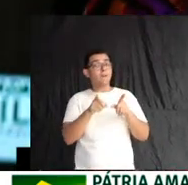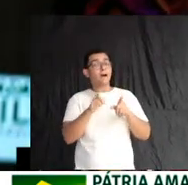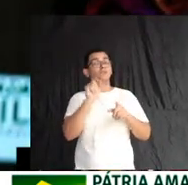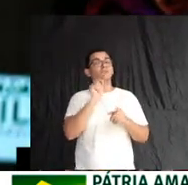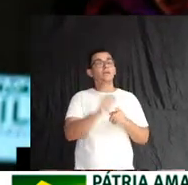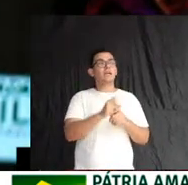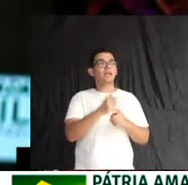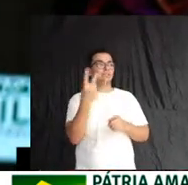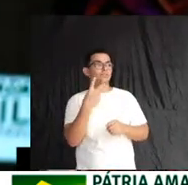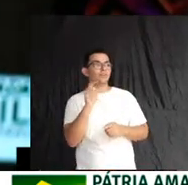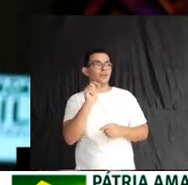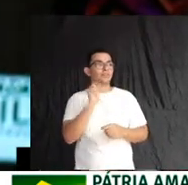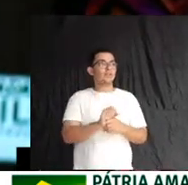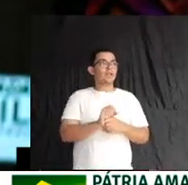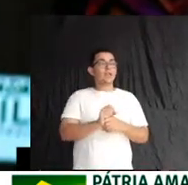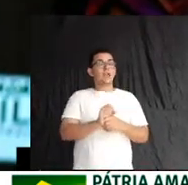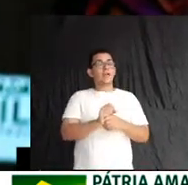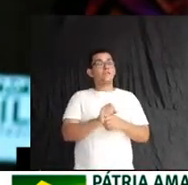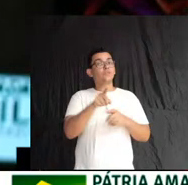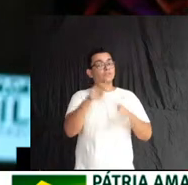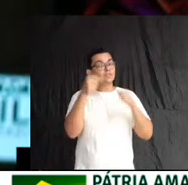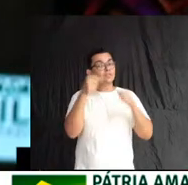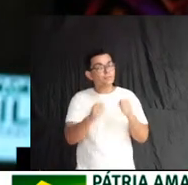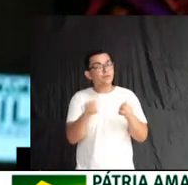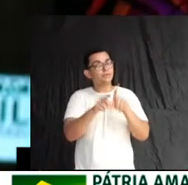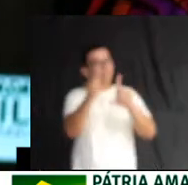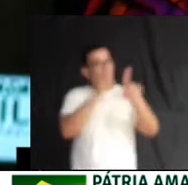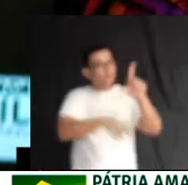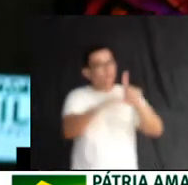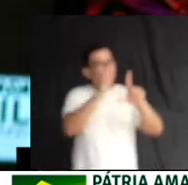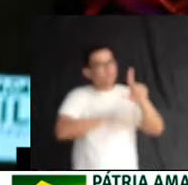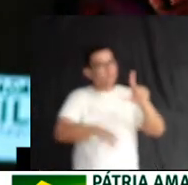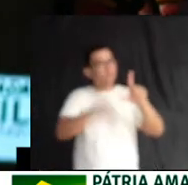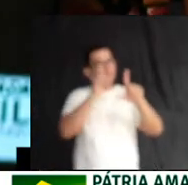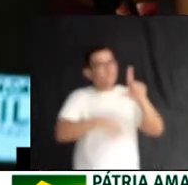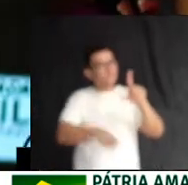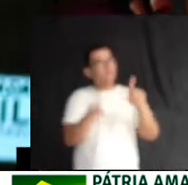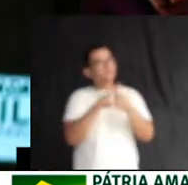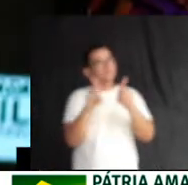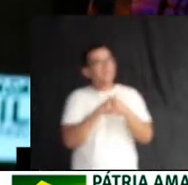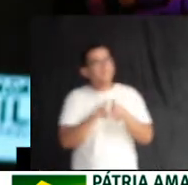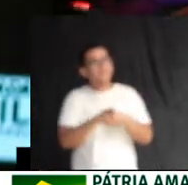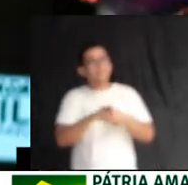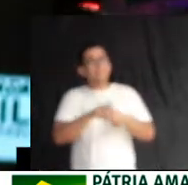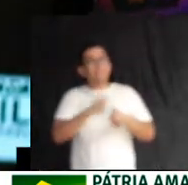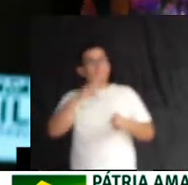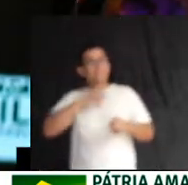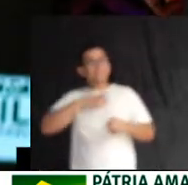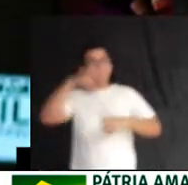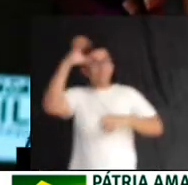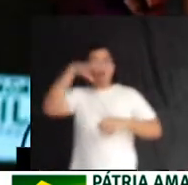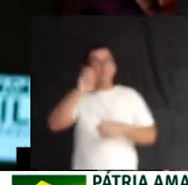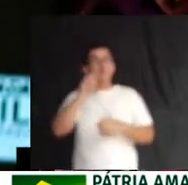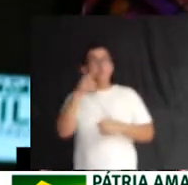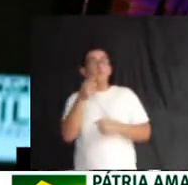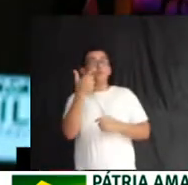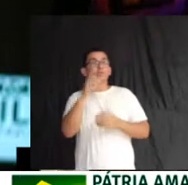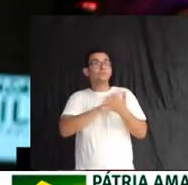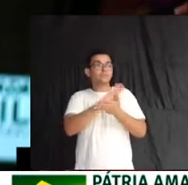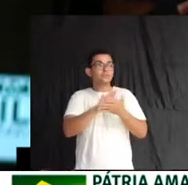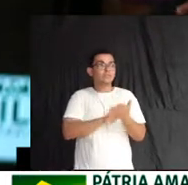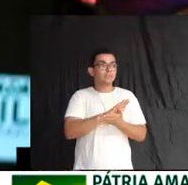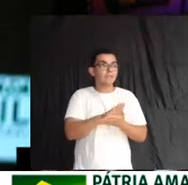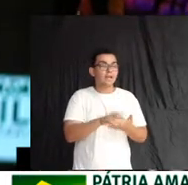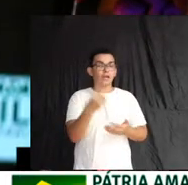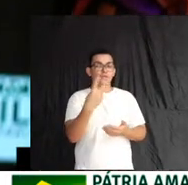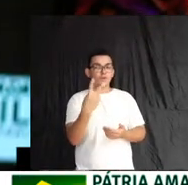custa nada compartilhar a nossa live, né? Com chuva ou sem chuva, né, Tirujipa? Com chuva ou sem